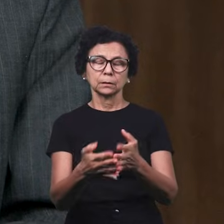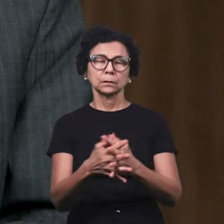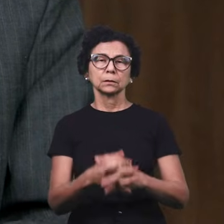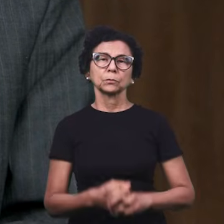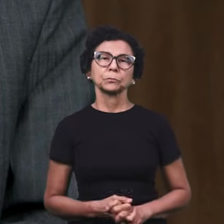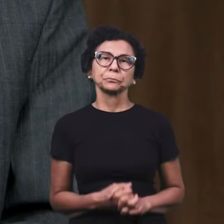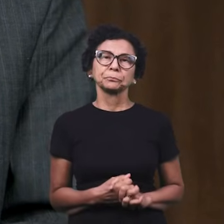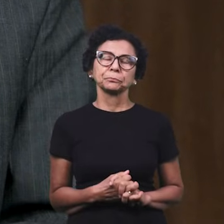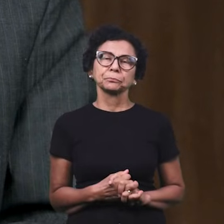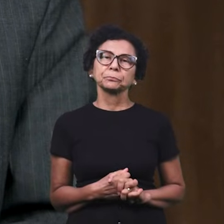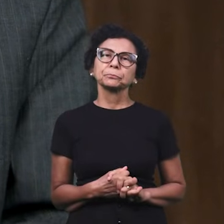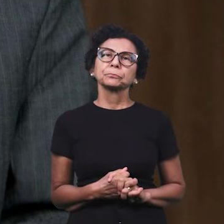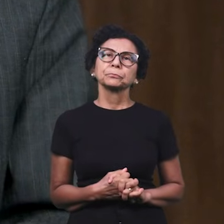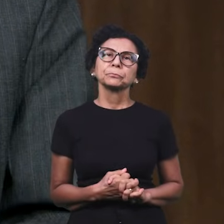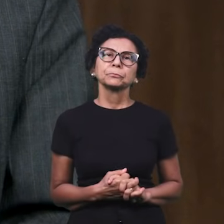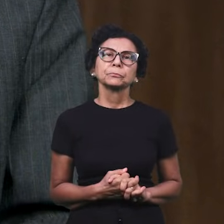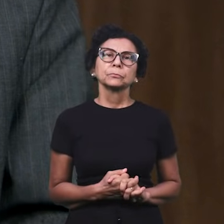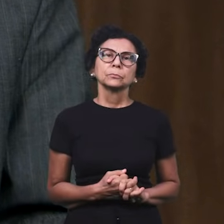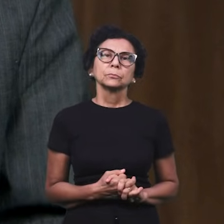e